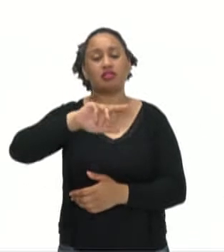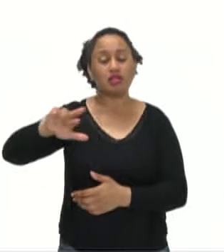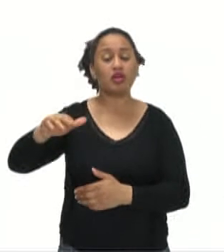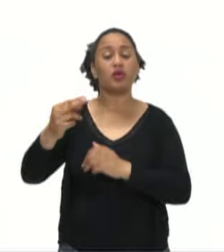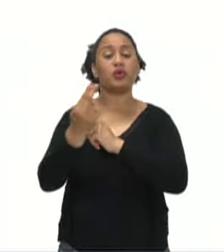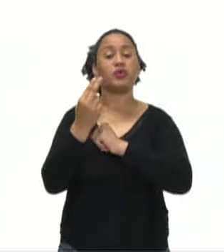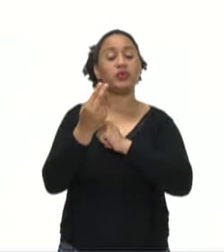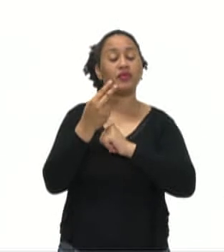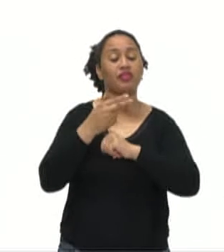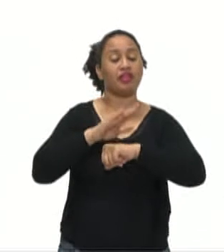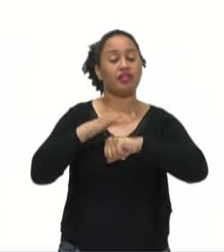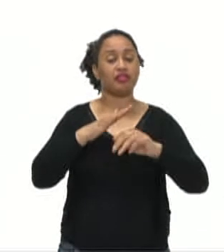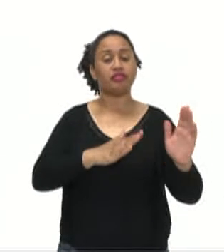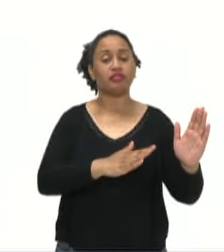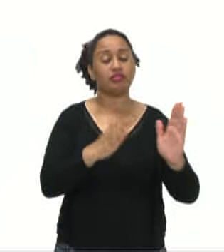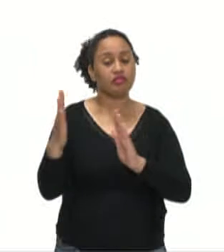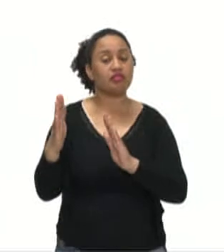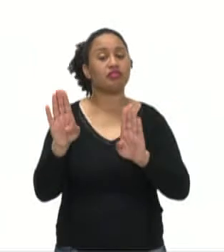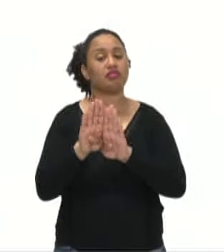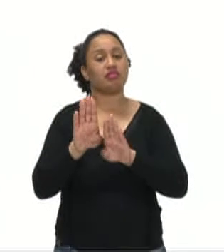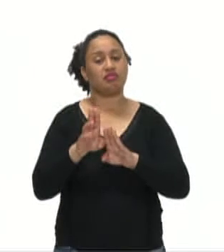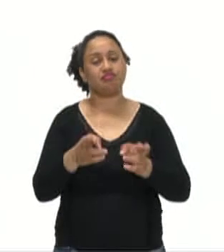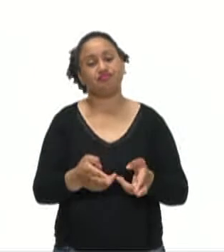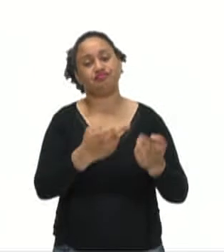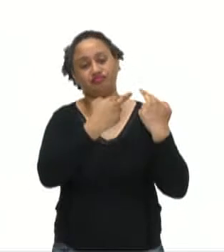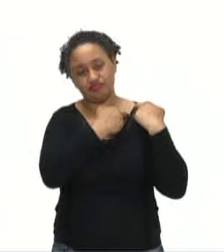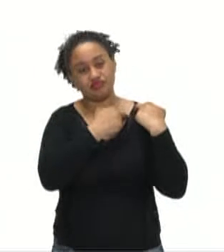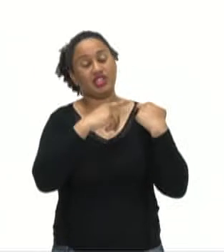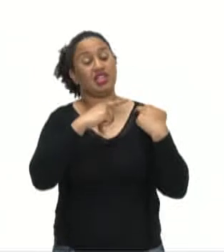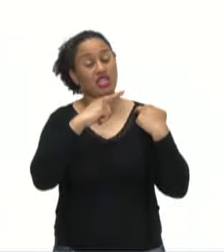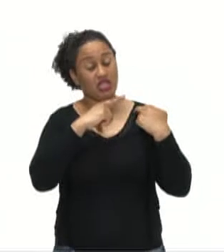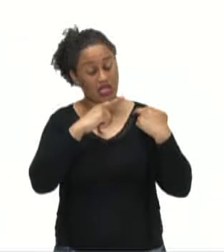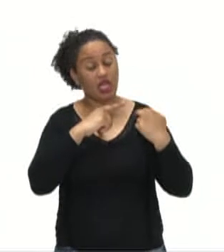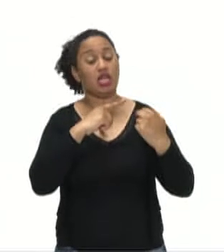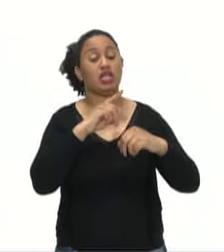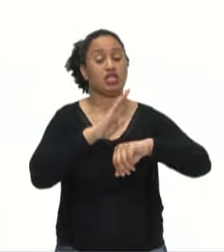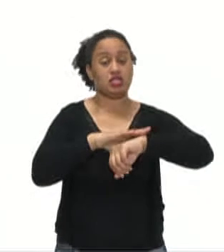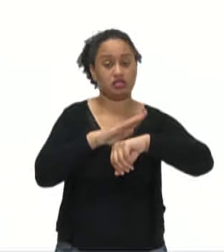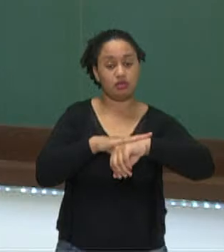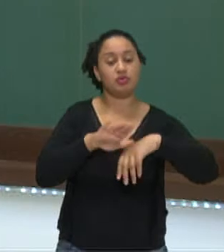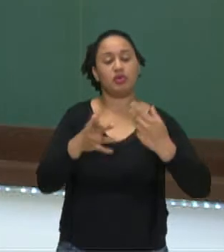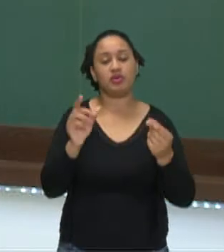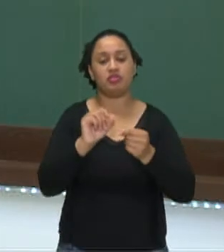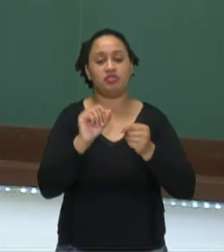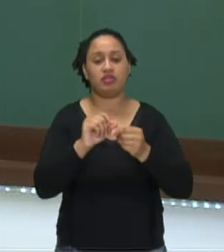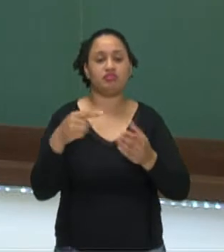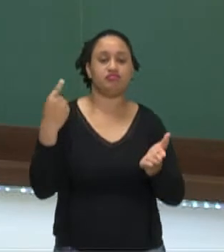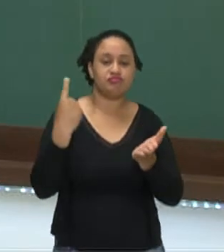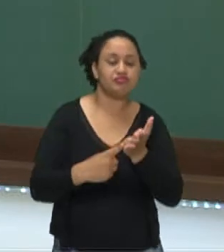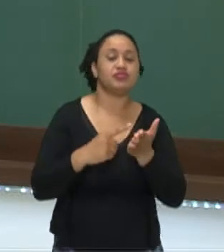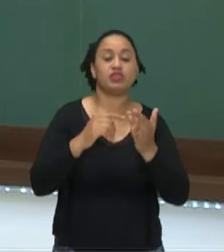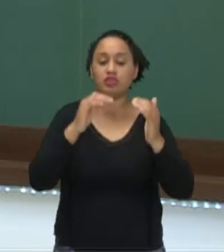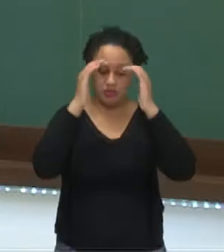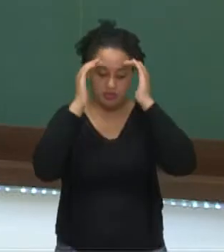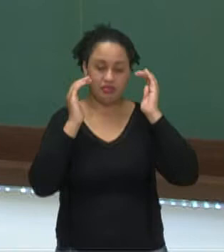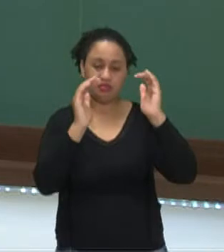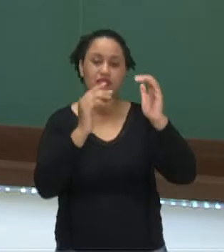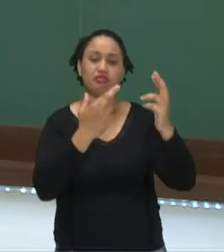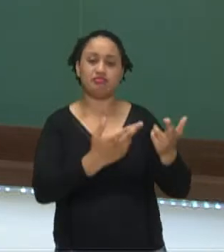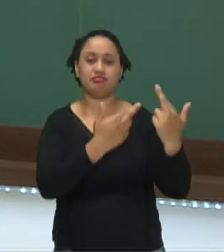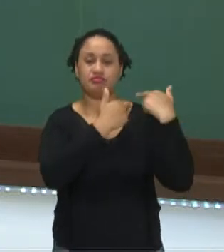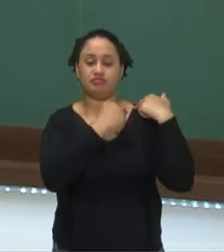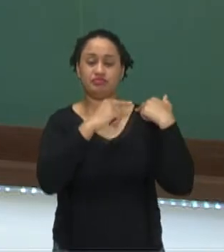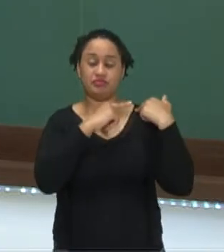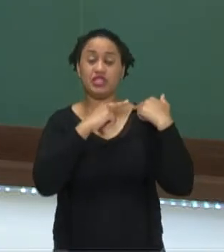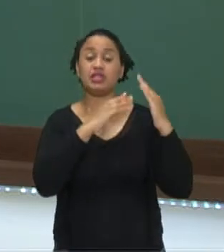bem do seu tempo e das suas responsabilidades. Sobrar tempo. Quando você faz os seus compromissos, honra as suas responsabilidades, tem